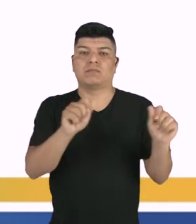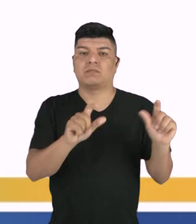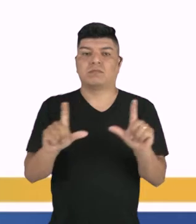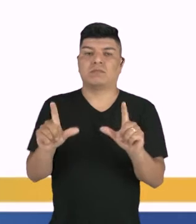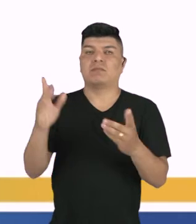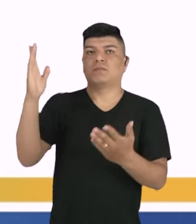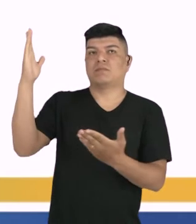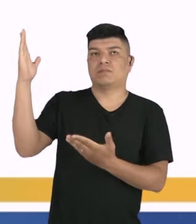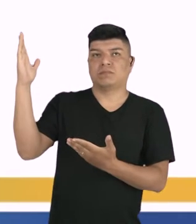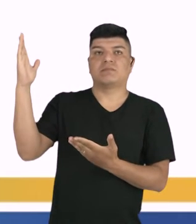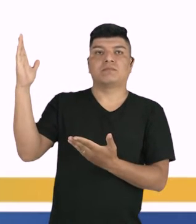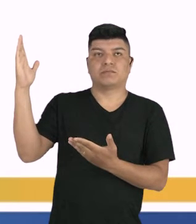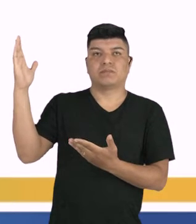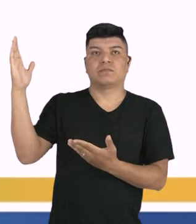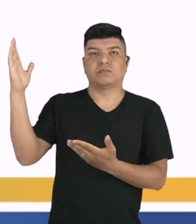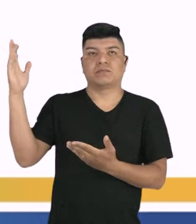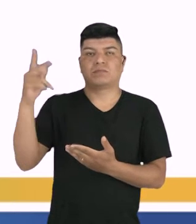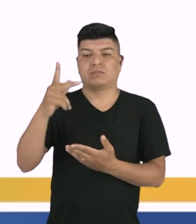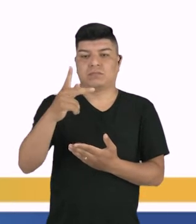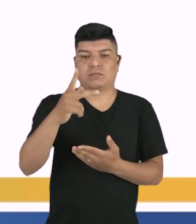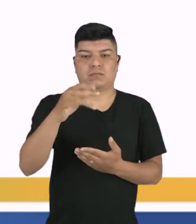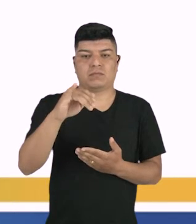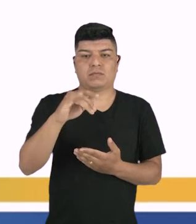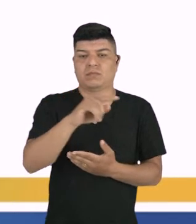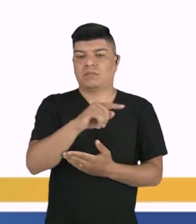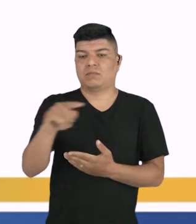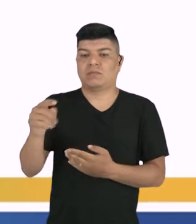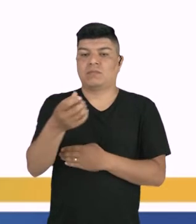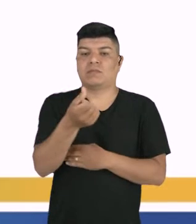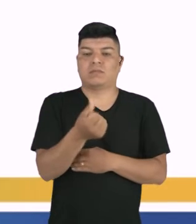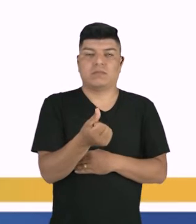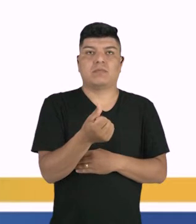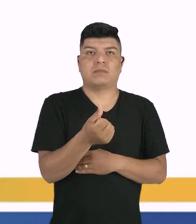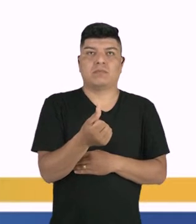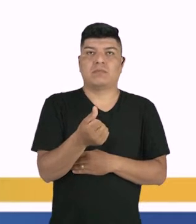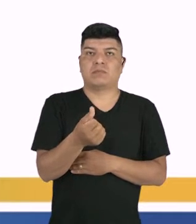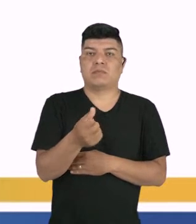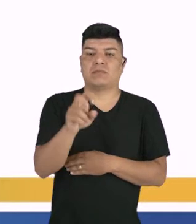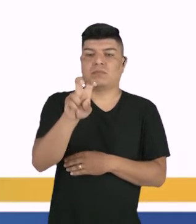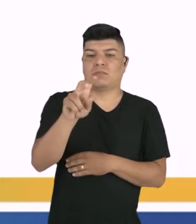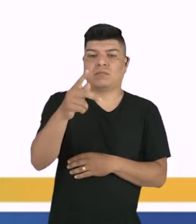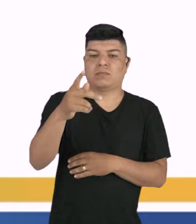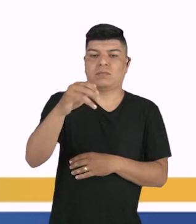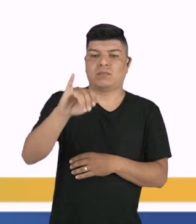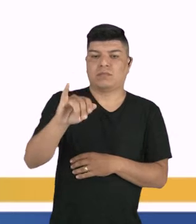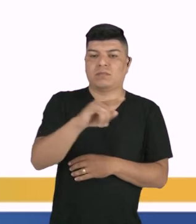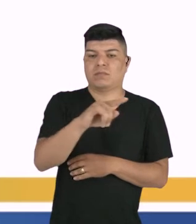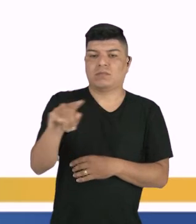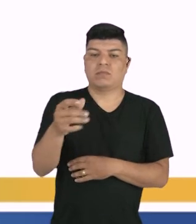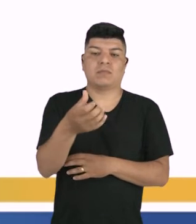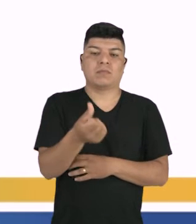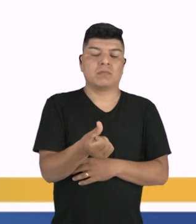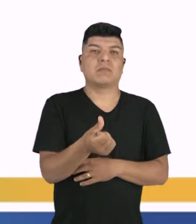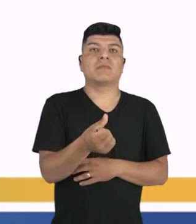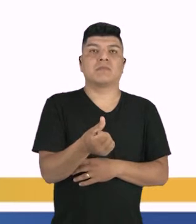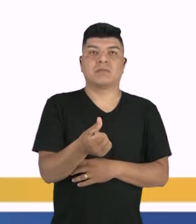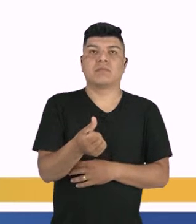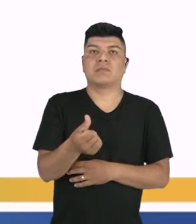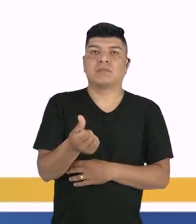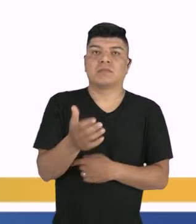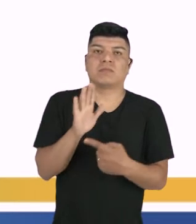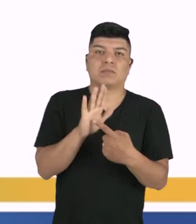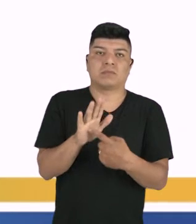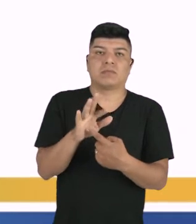seja, os arcos côngruos a π sobre 6 e também a 5π sobre 6. E a expressão está aí embaixo,